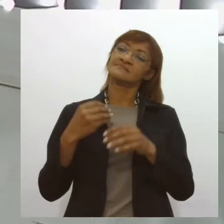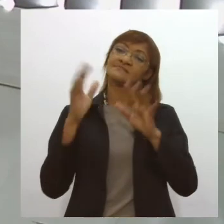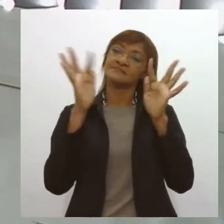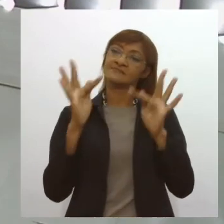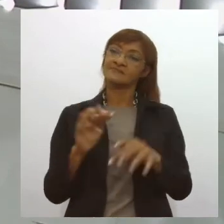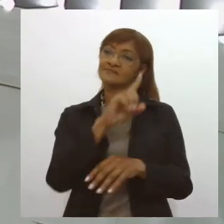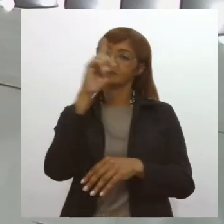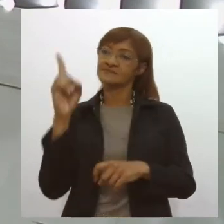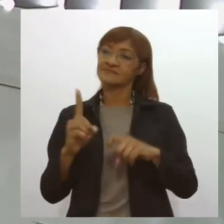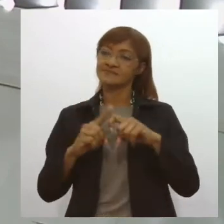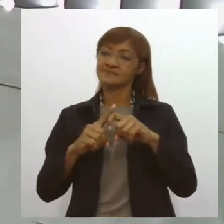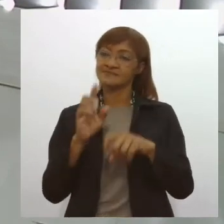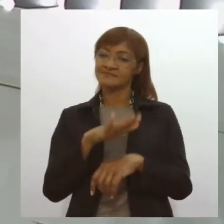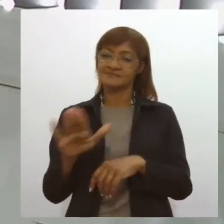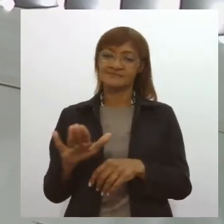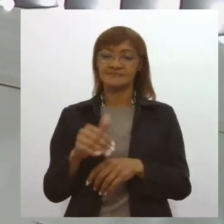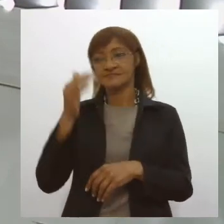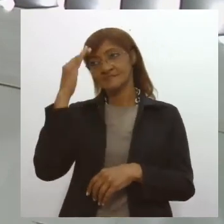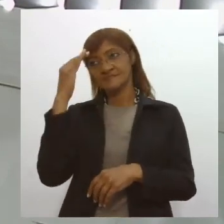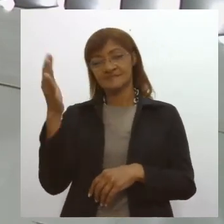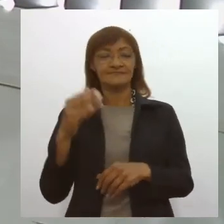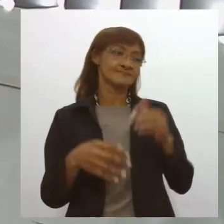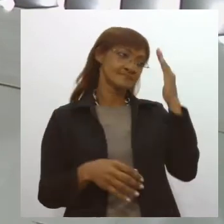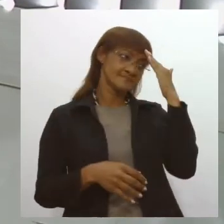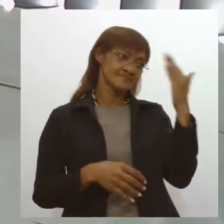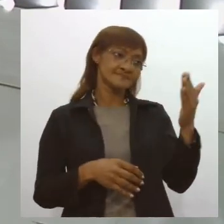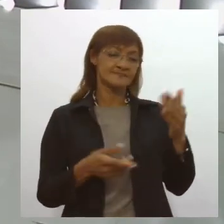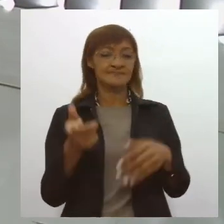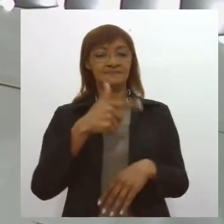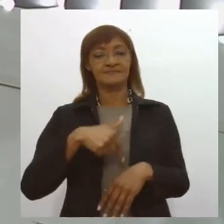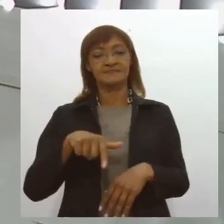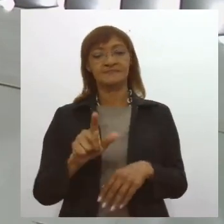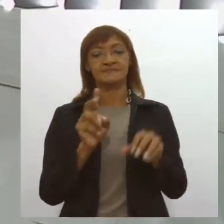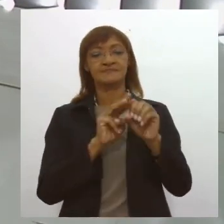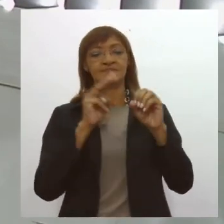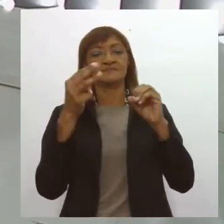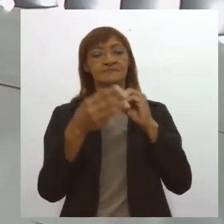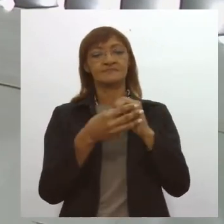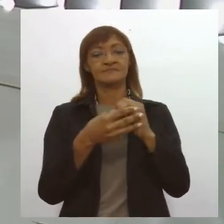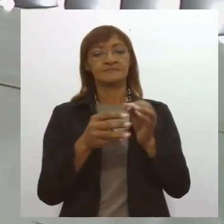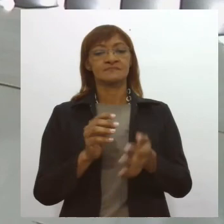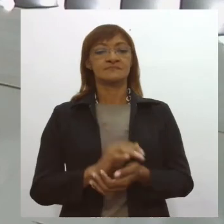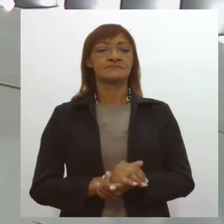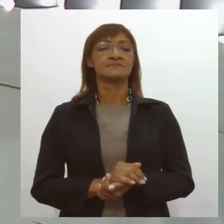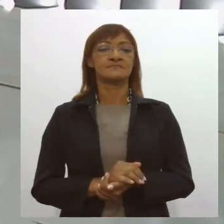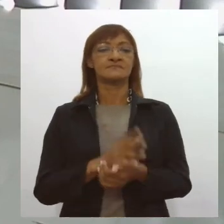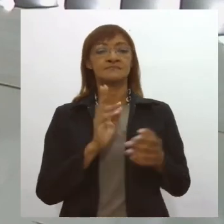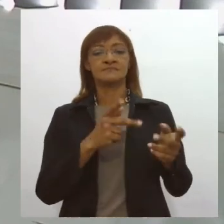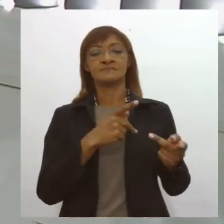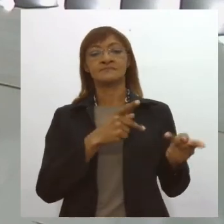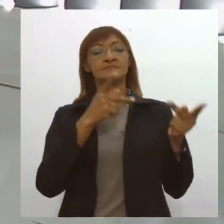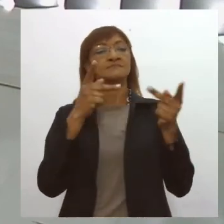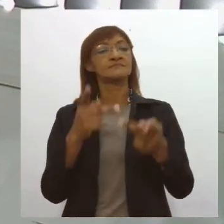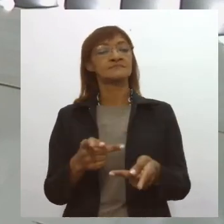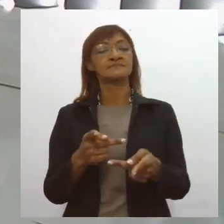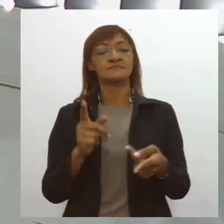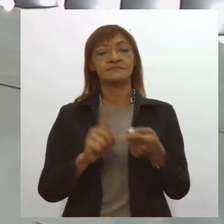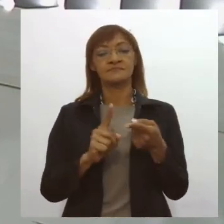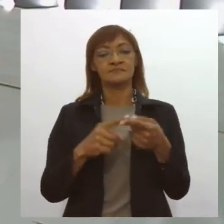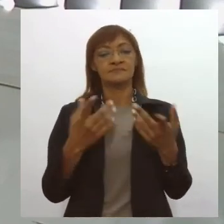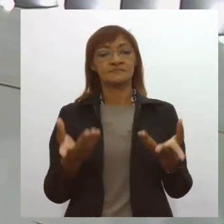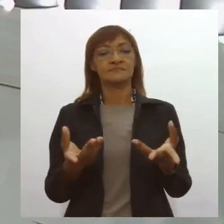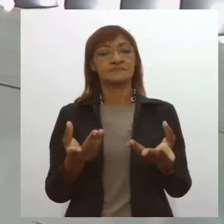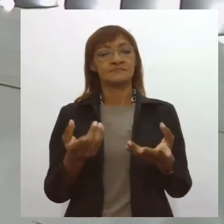obstetra. Obrigada, eu que agradeço mais uma vez a TV Alese pelo convite, né? E me